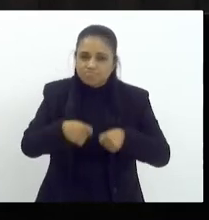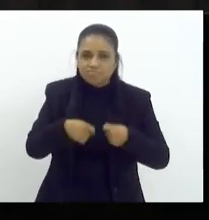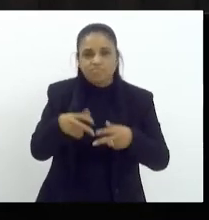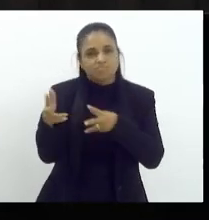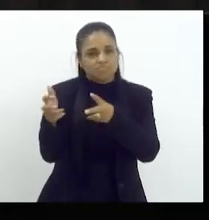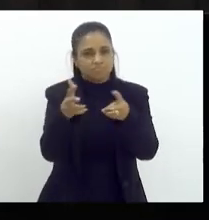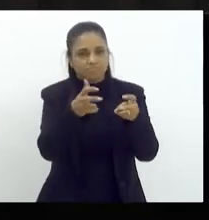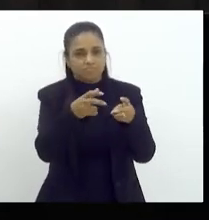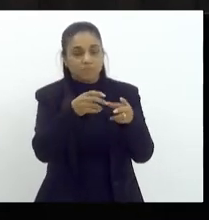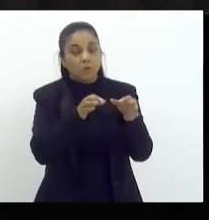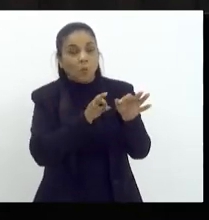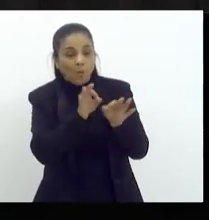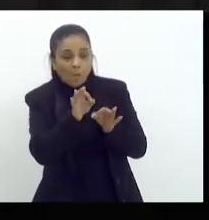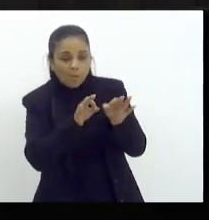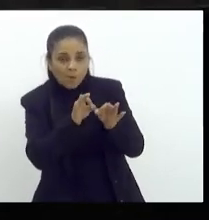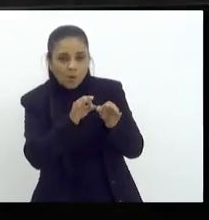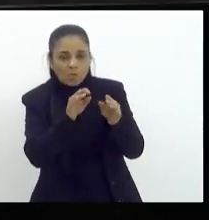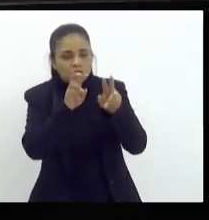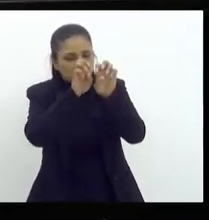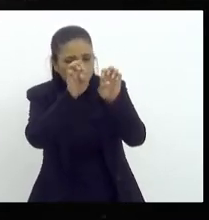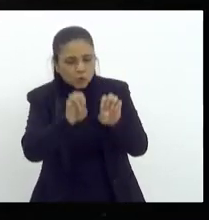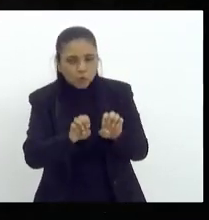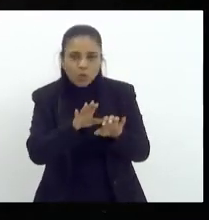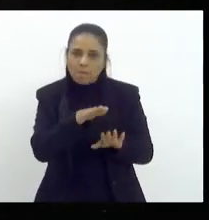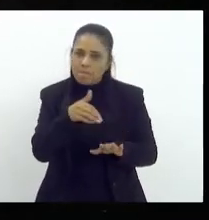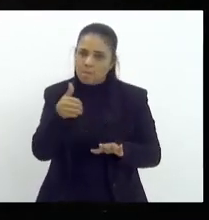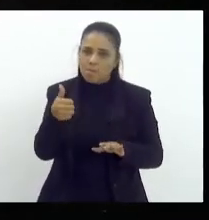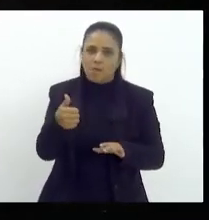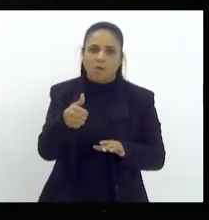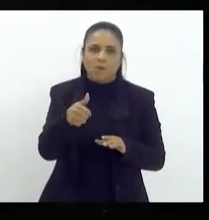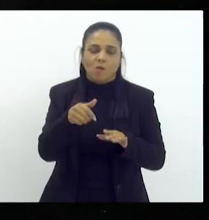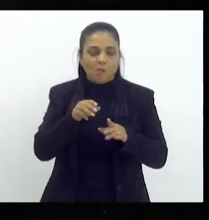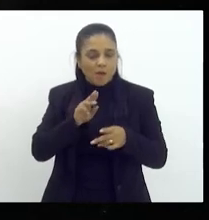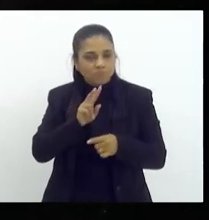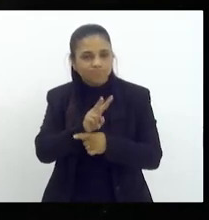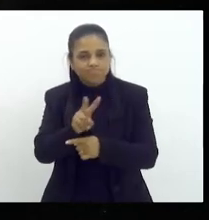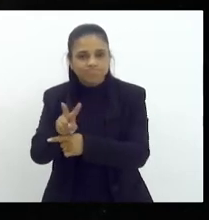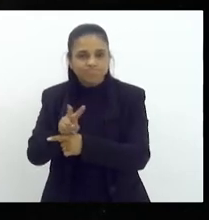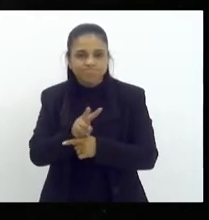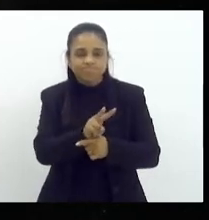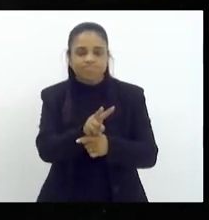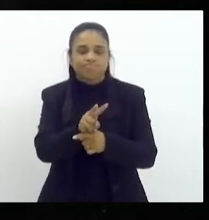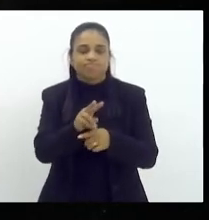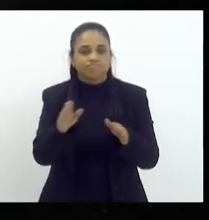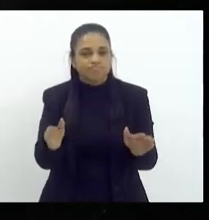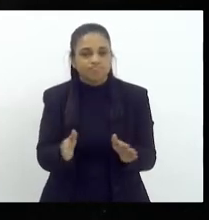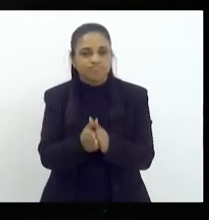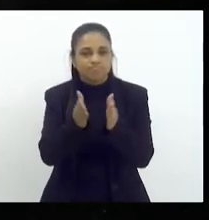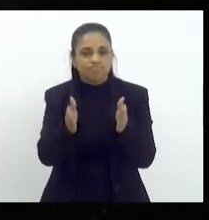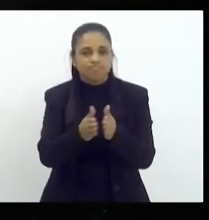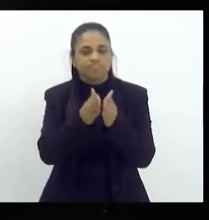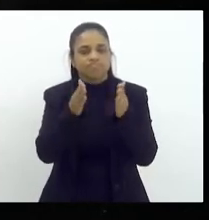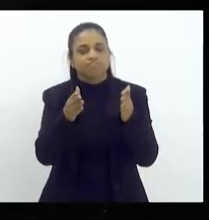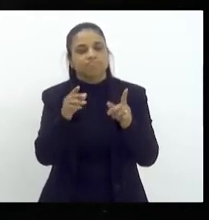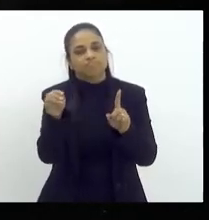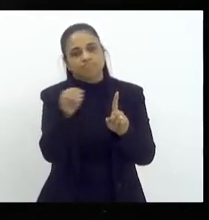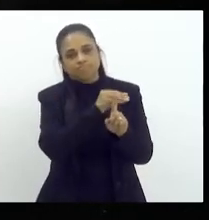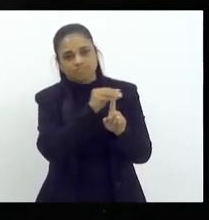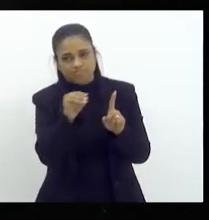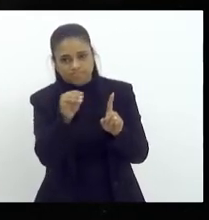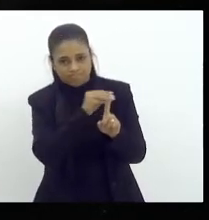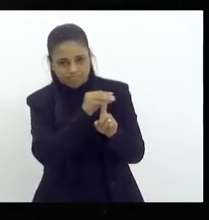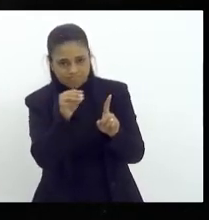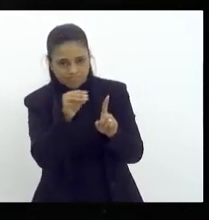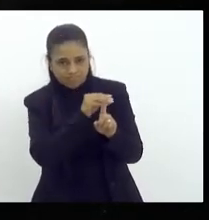implantação de um programa Melhor estruturado que dão assistência as pessoas que estão em situação de vulnerabilidade E são